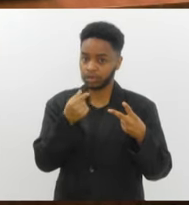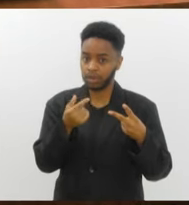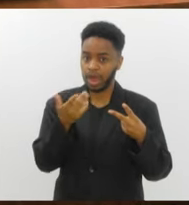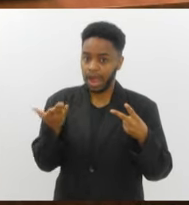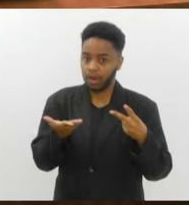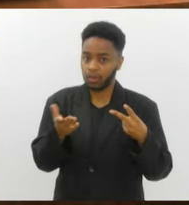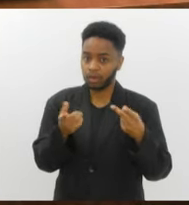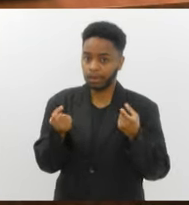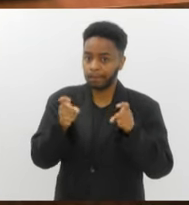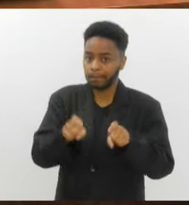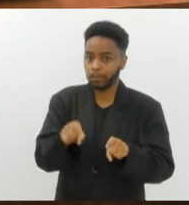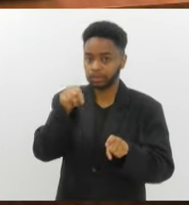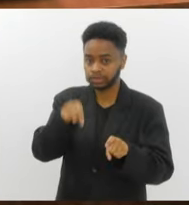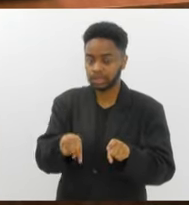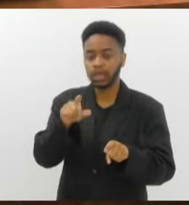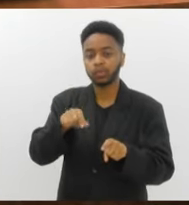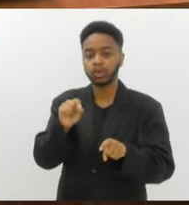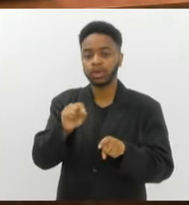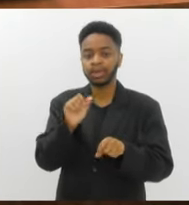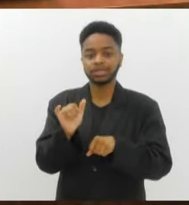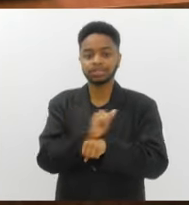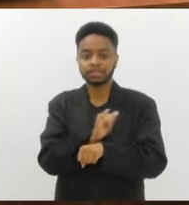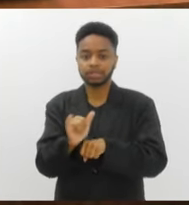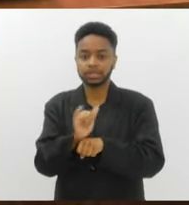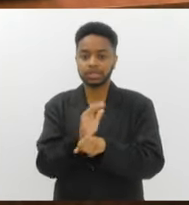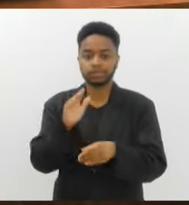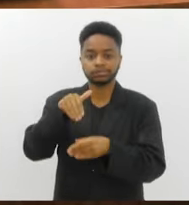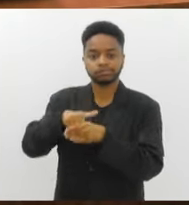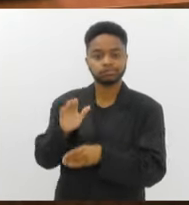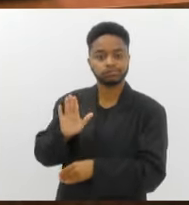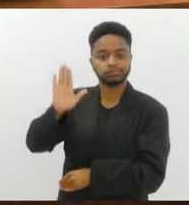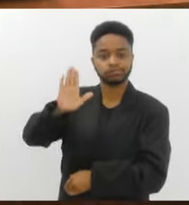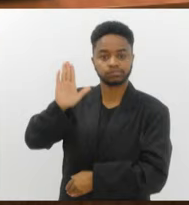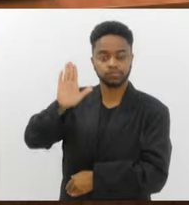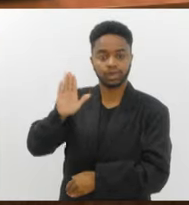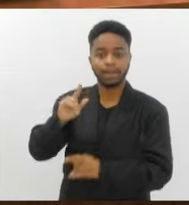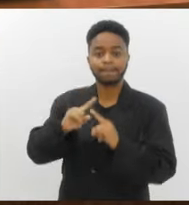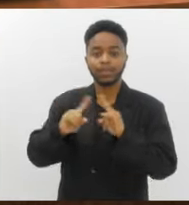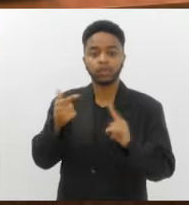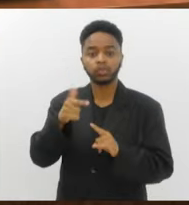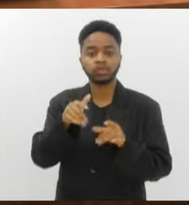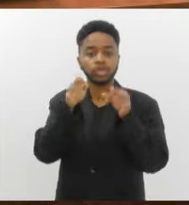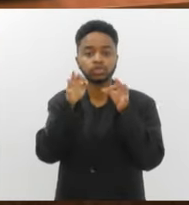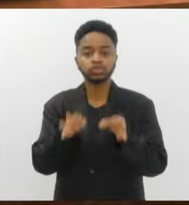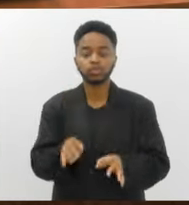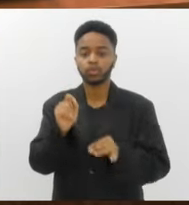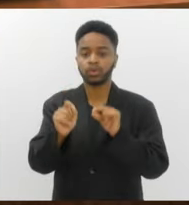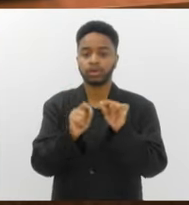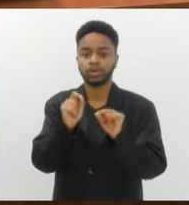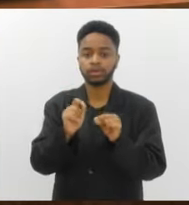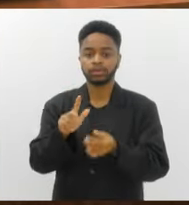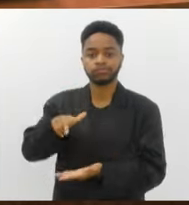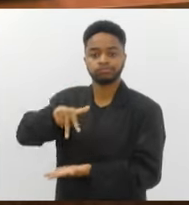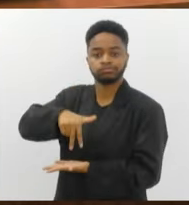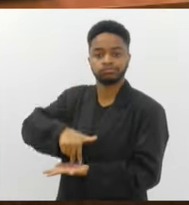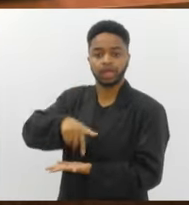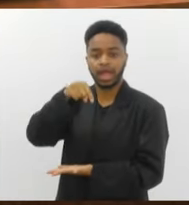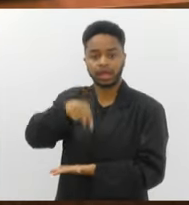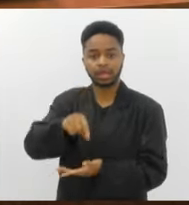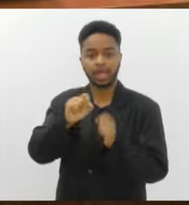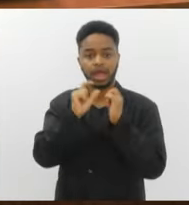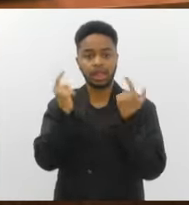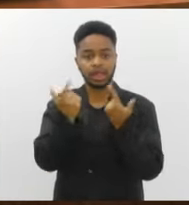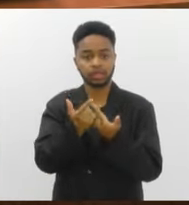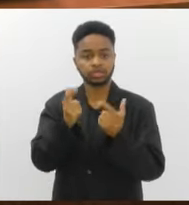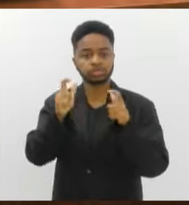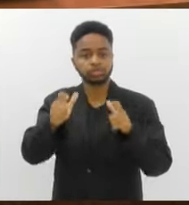casa, numa manobra eleitoral ou eleitoreira, como queira, e não tem a dignidade e a decência de vir a esse parlamento com casa